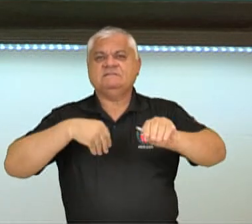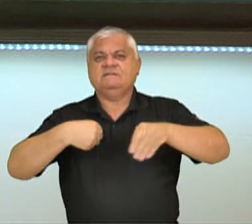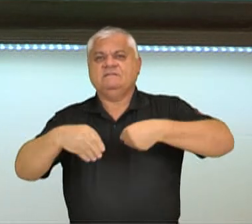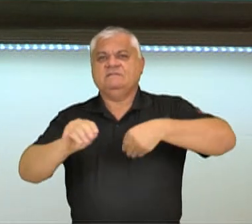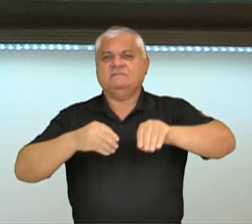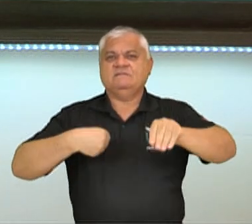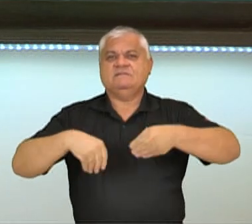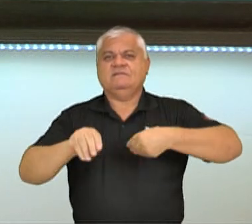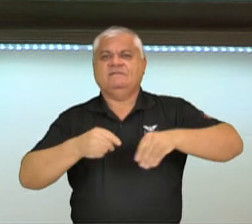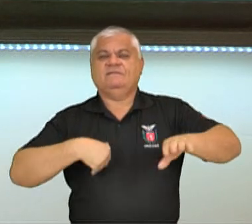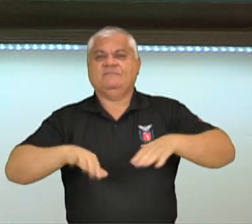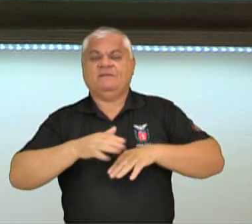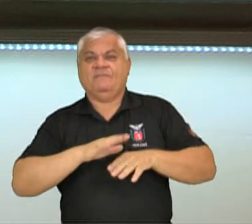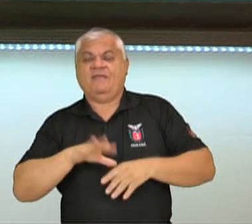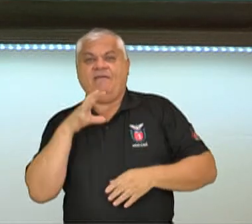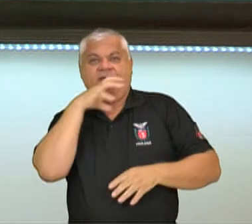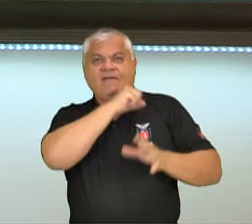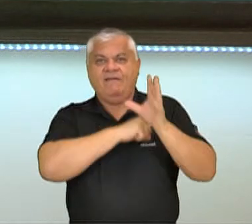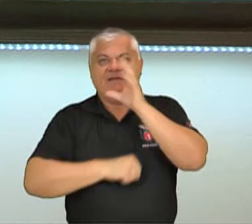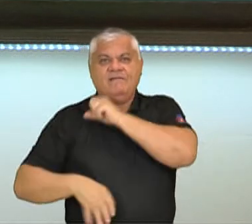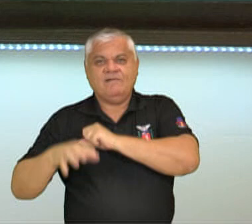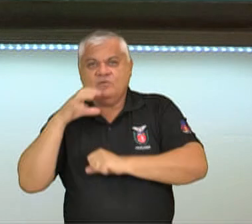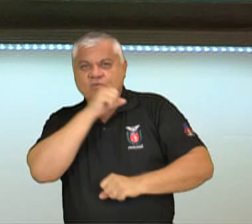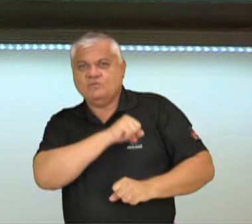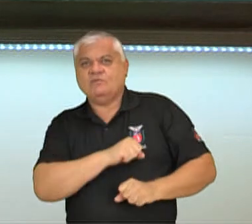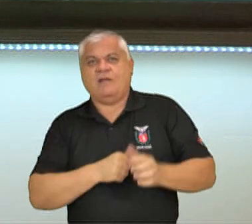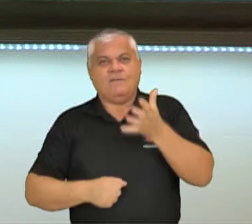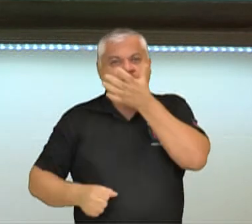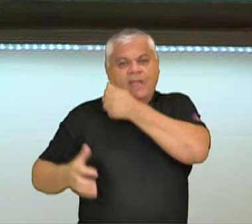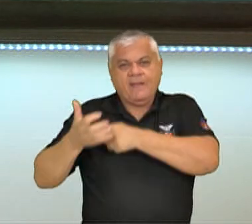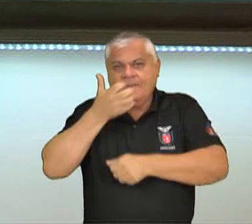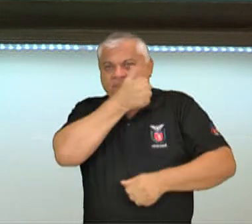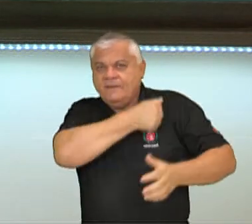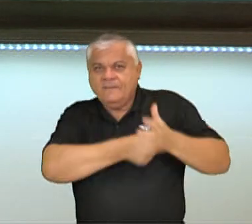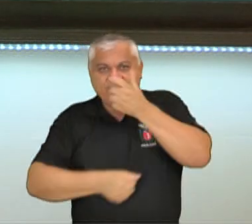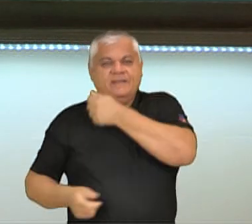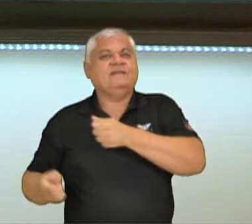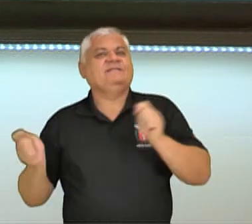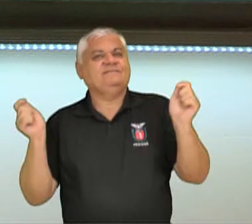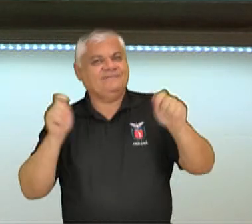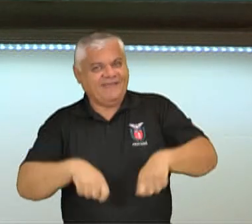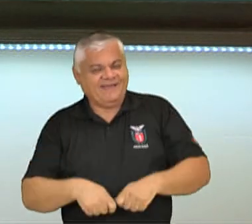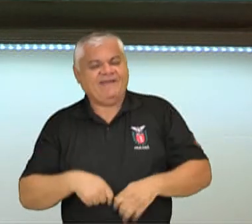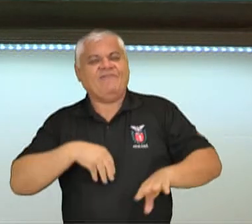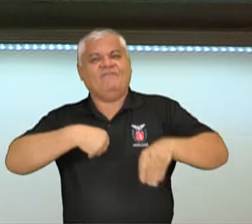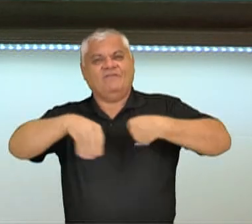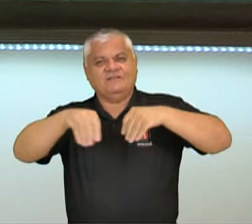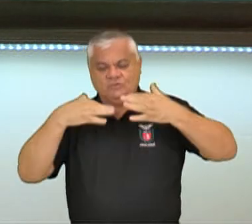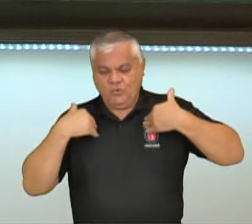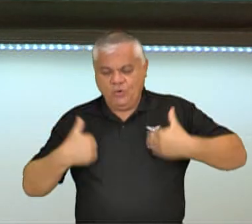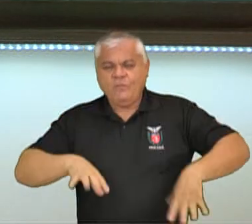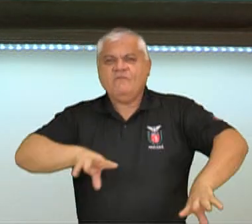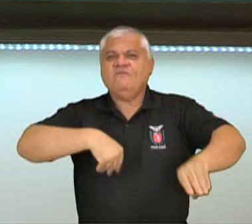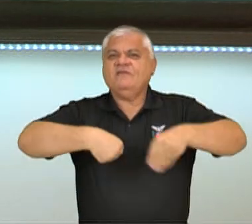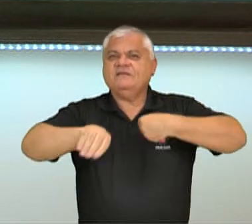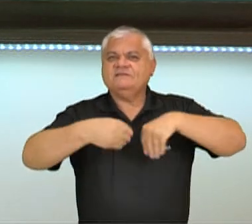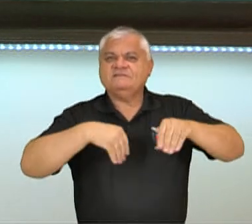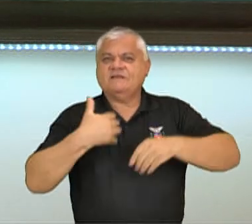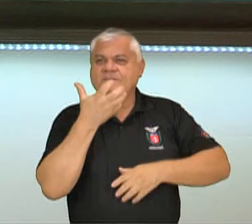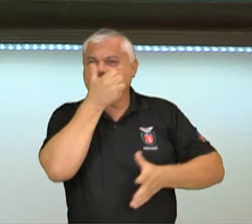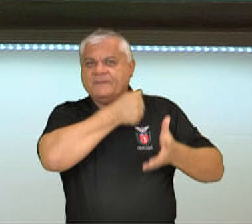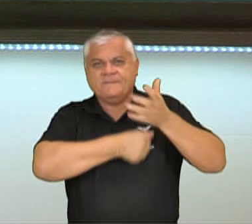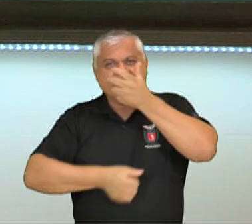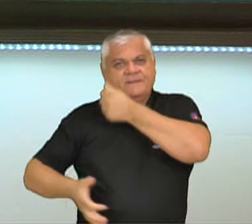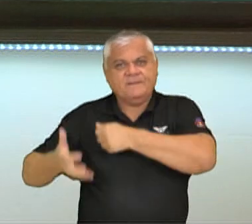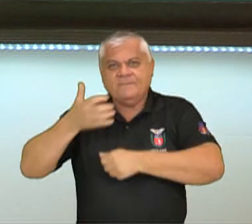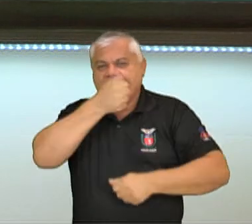e a nossa agilidade. O lutador de capoeira, ele tem que ser muito flexível, muito ágil e